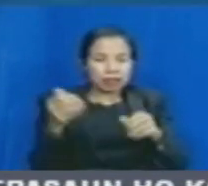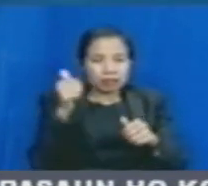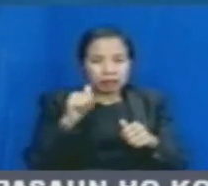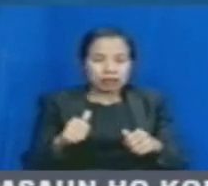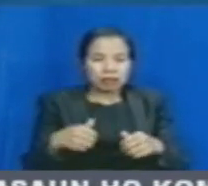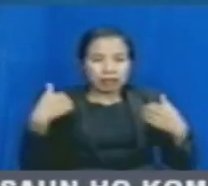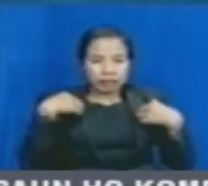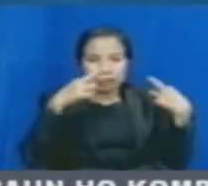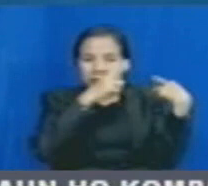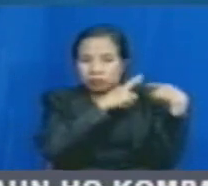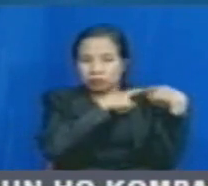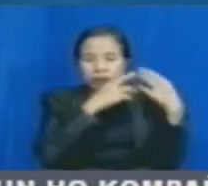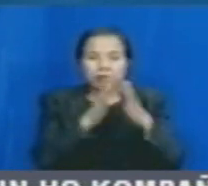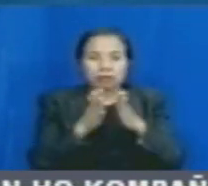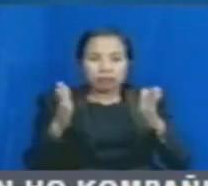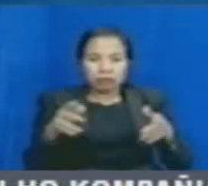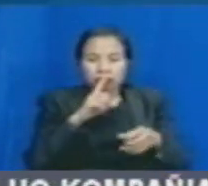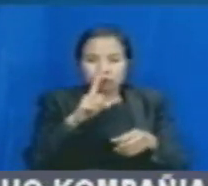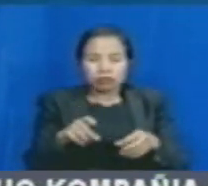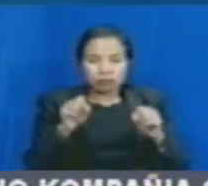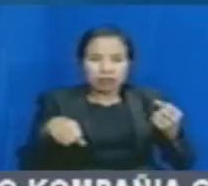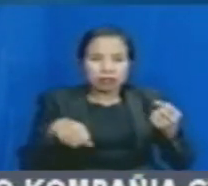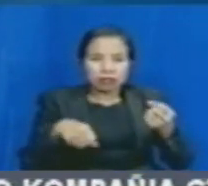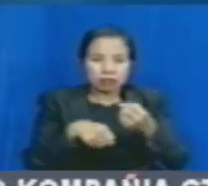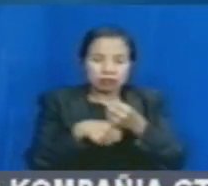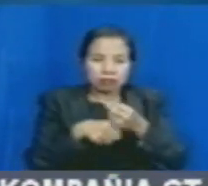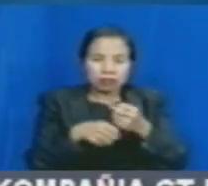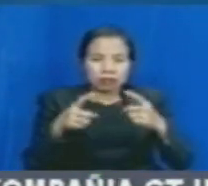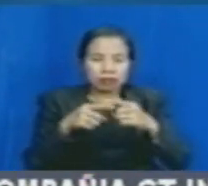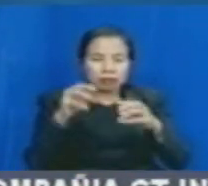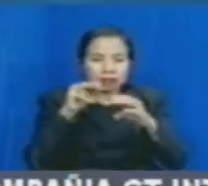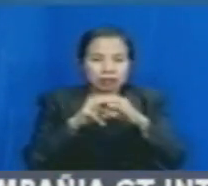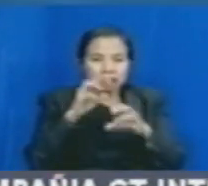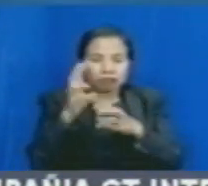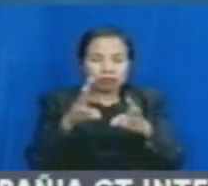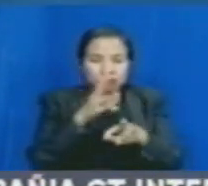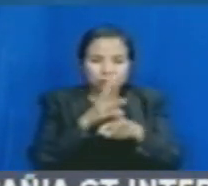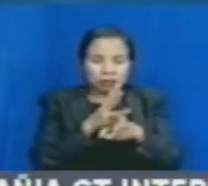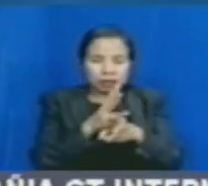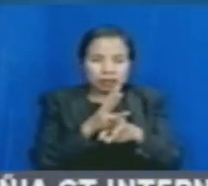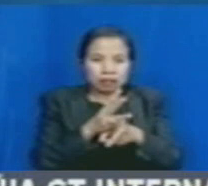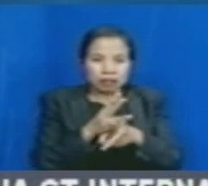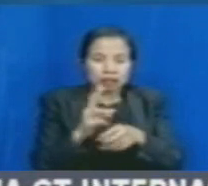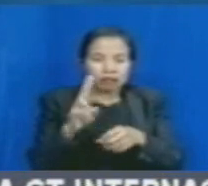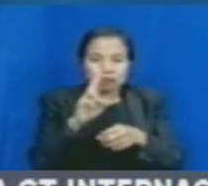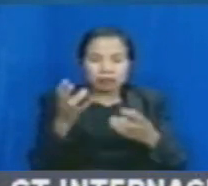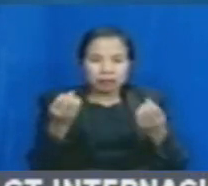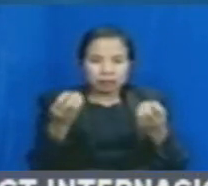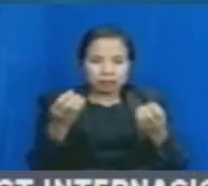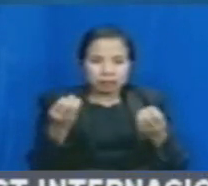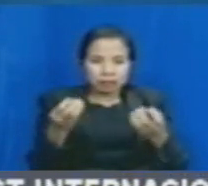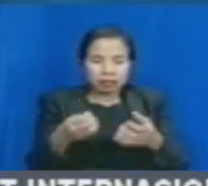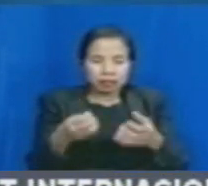tempo teves, a tu bele contribui para o mercado global. investimento para